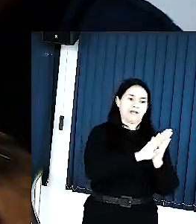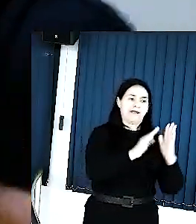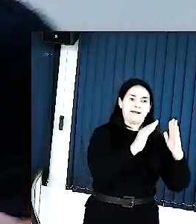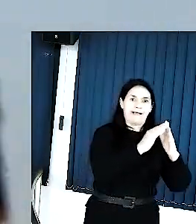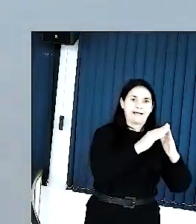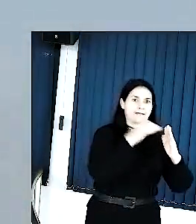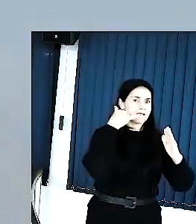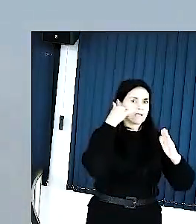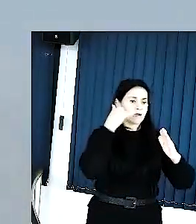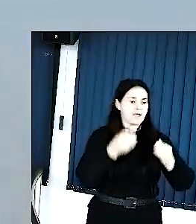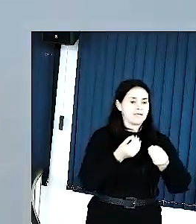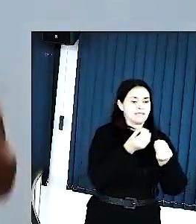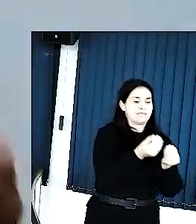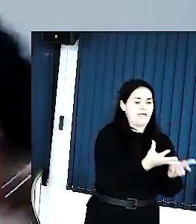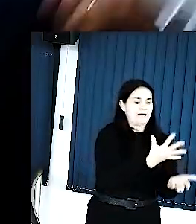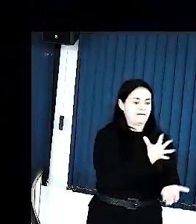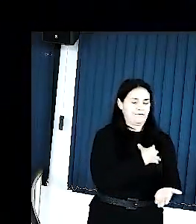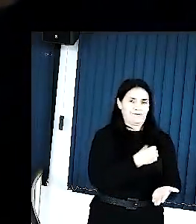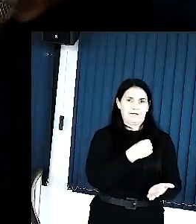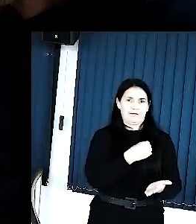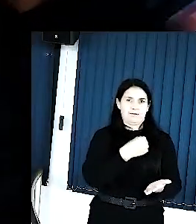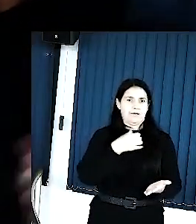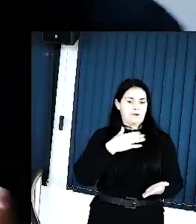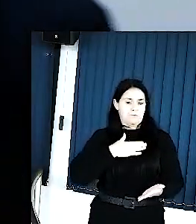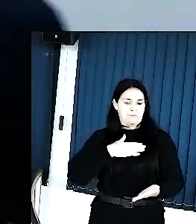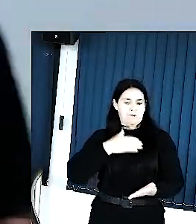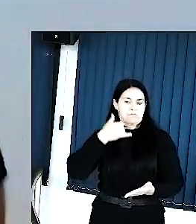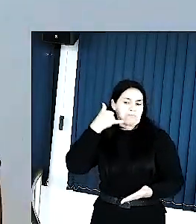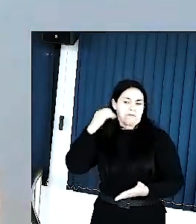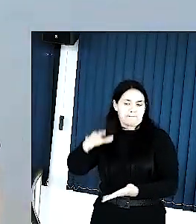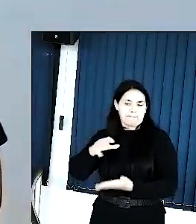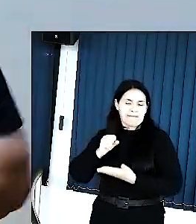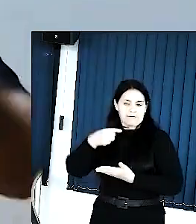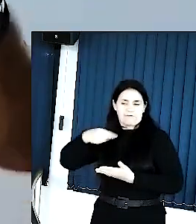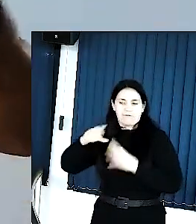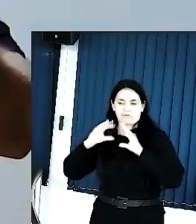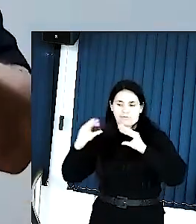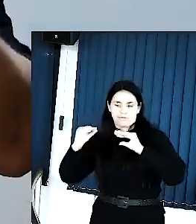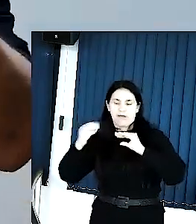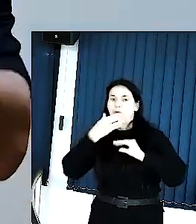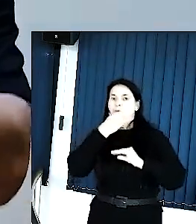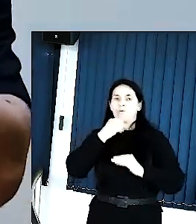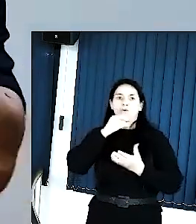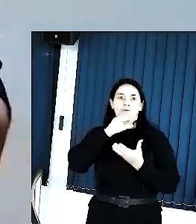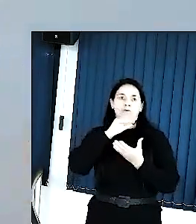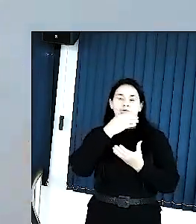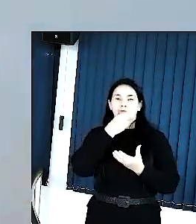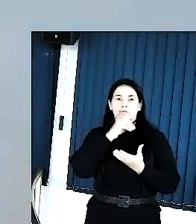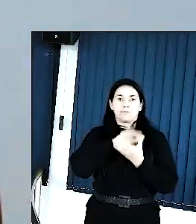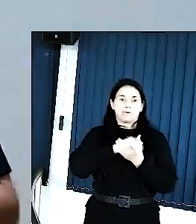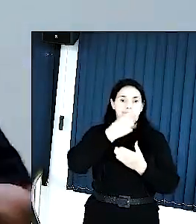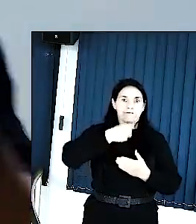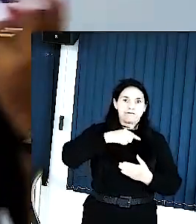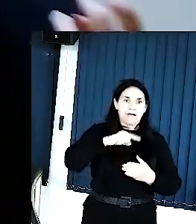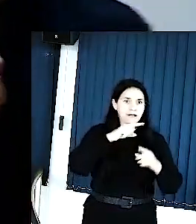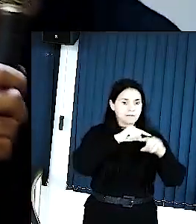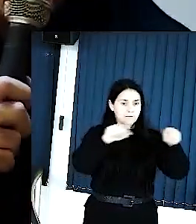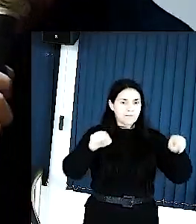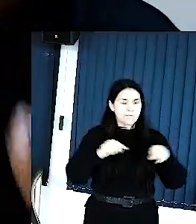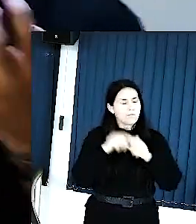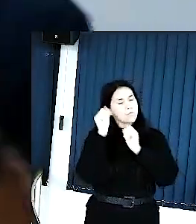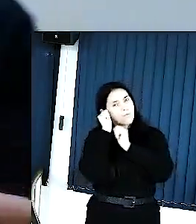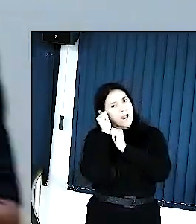meu filho, pegar meu celular e ir para o sofá, e o meu marido vai no celular lá na cama, no quarto. Não tem comunicação, não tem diálogo, não